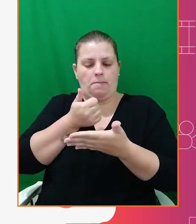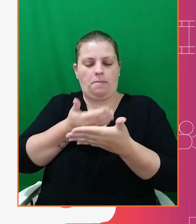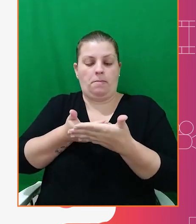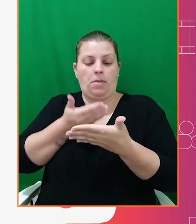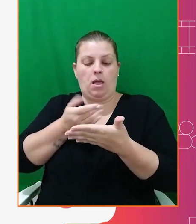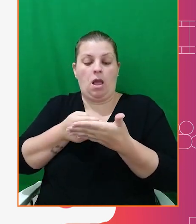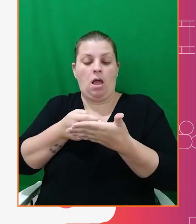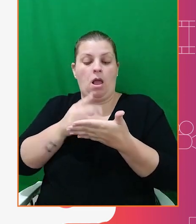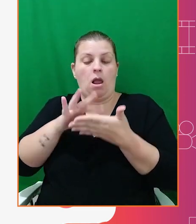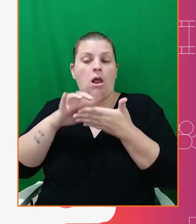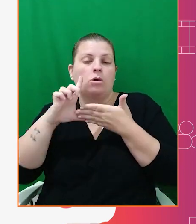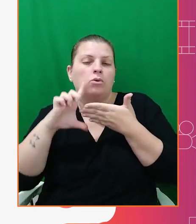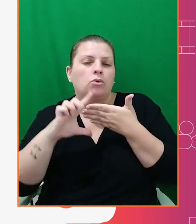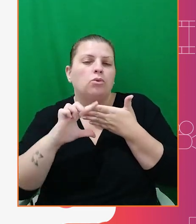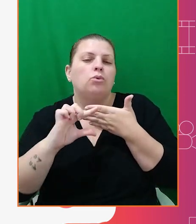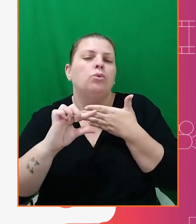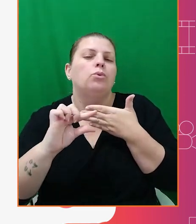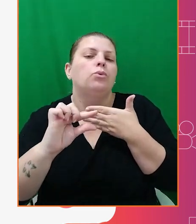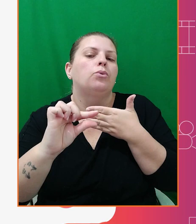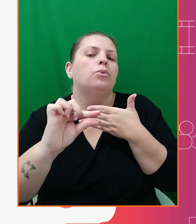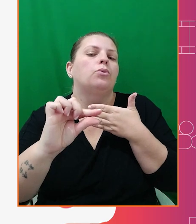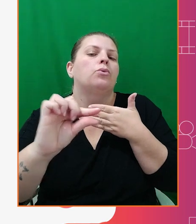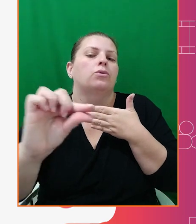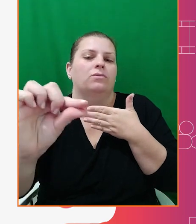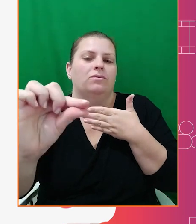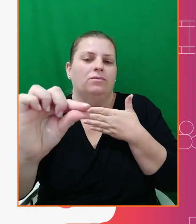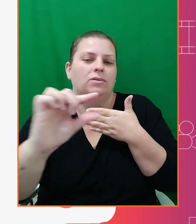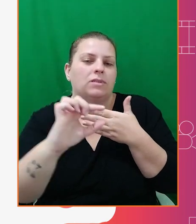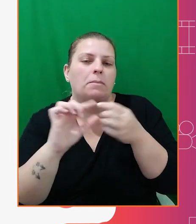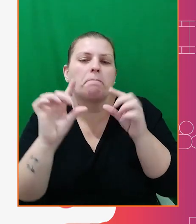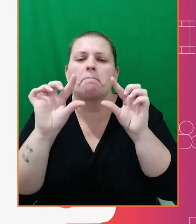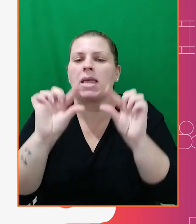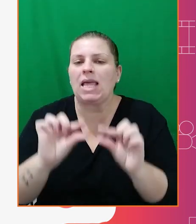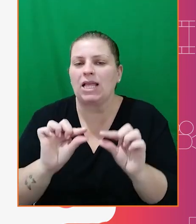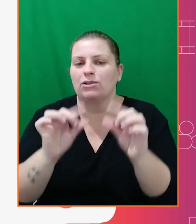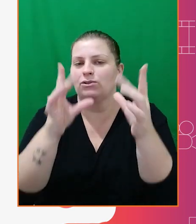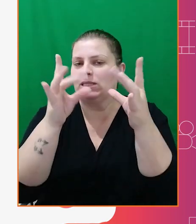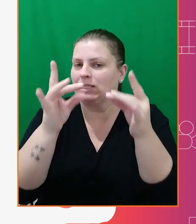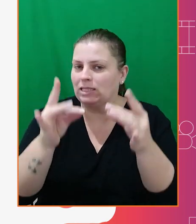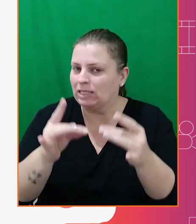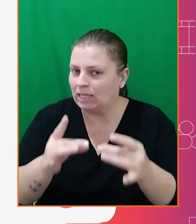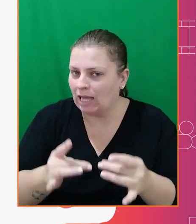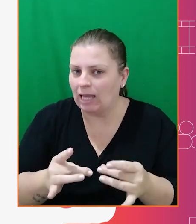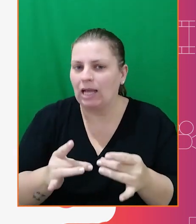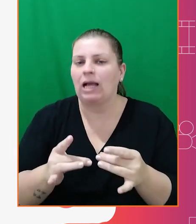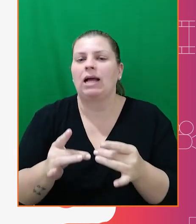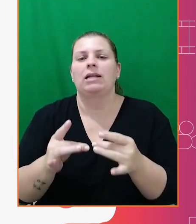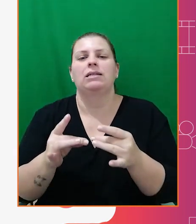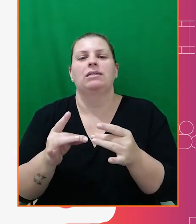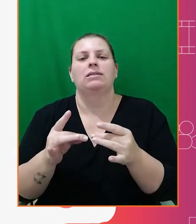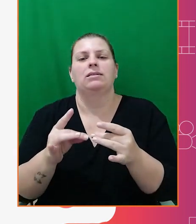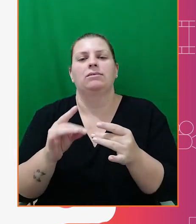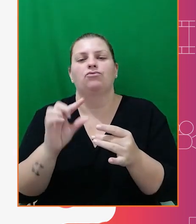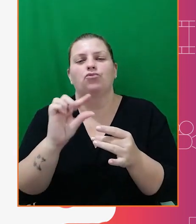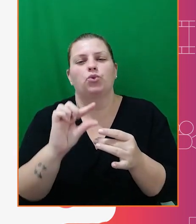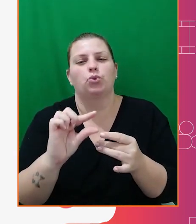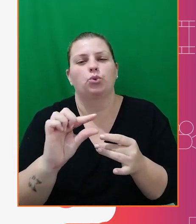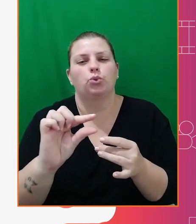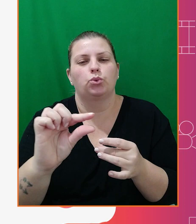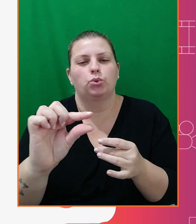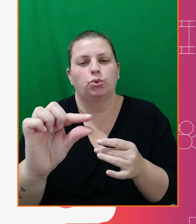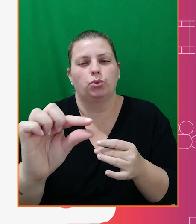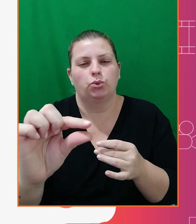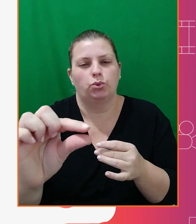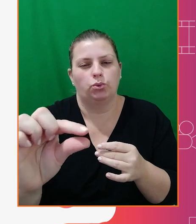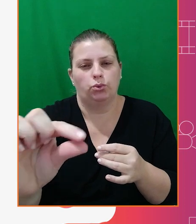essa sensação de proximidade. E os mais distantes vão trazendo cada vez menos detalhes e vão sendo feitos com um